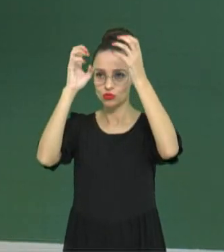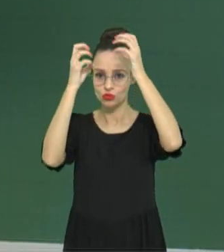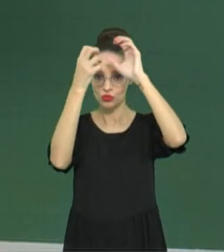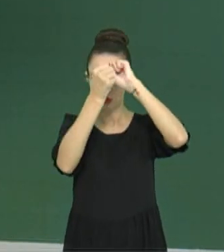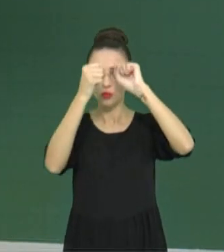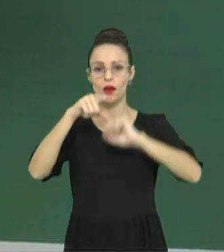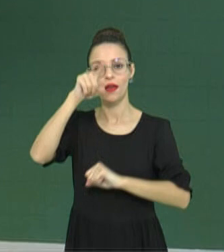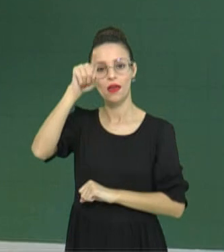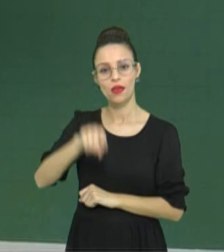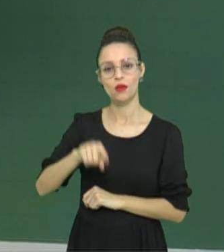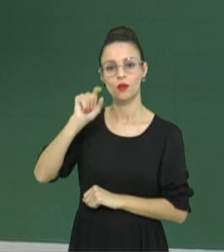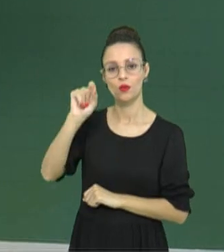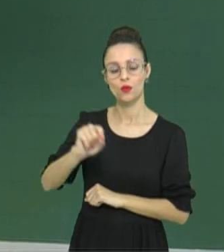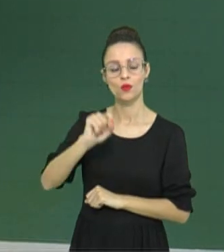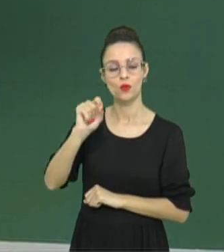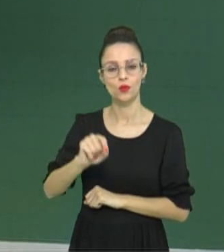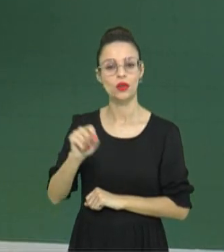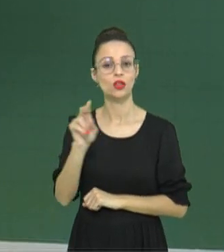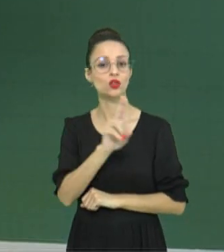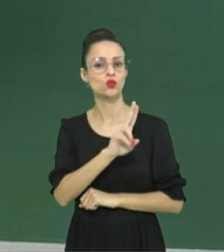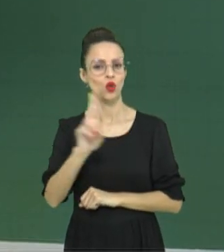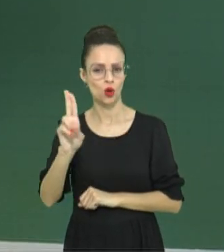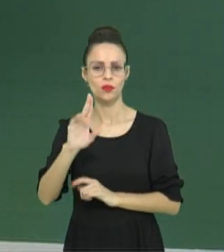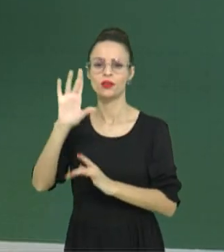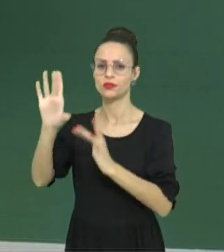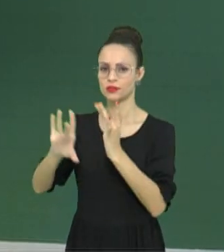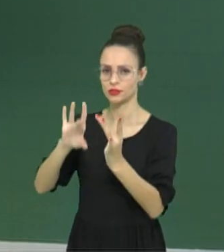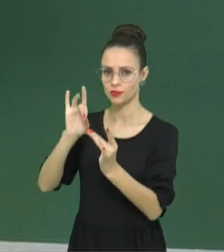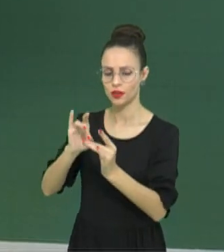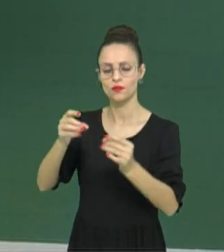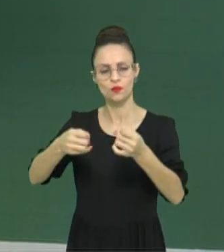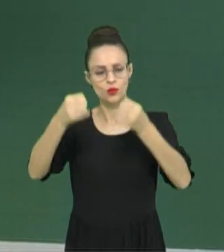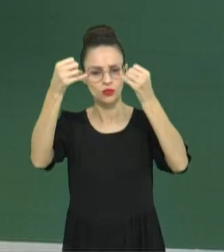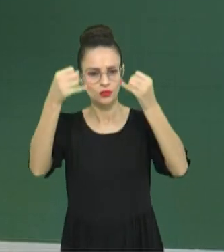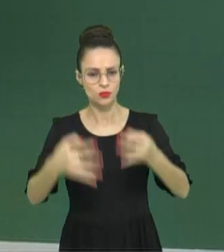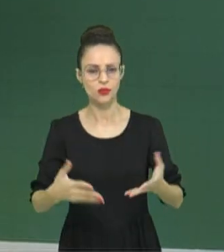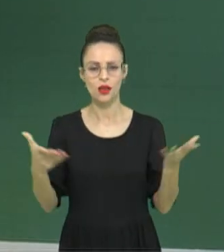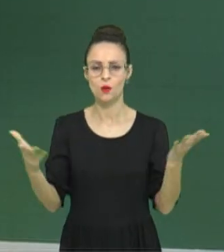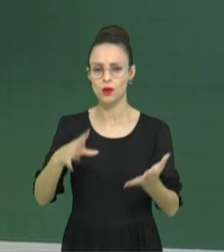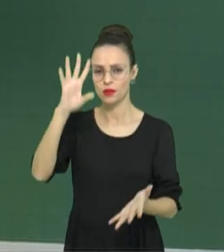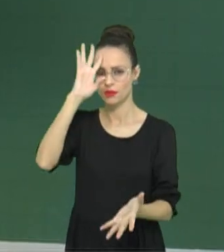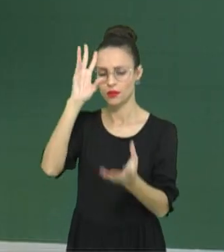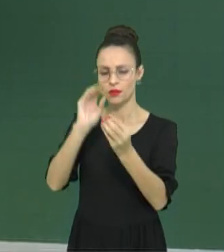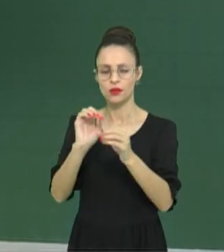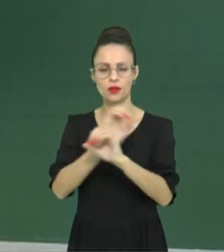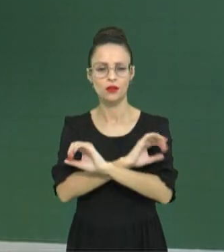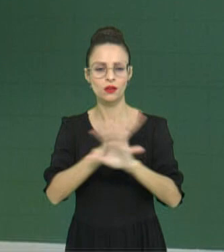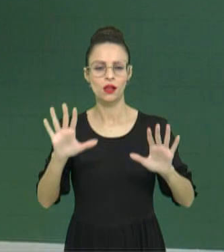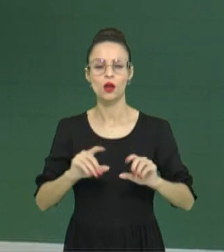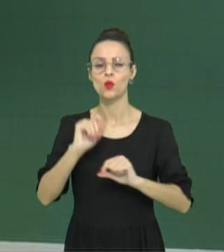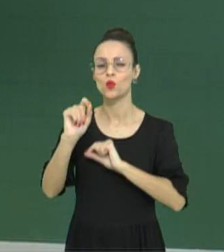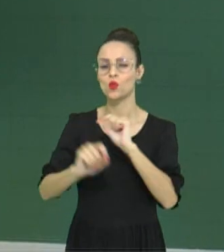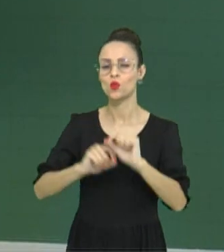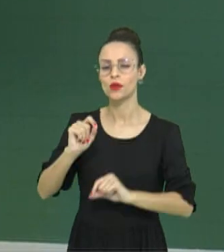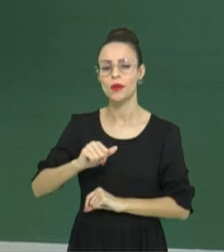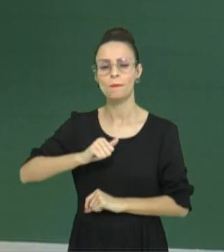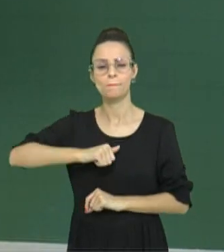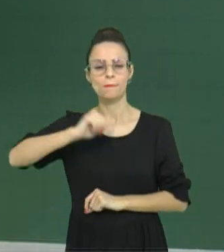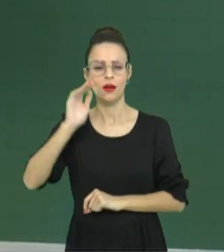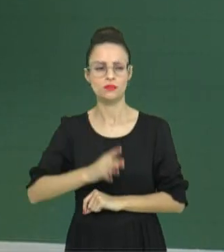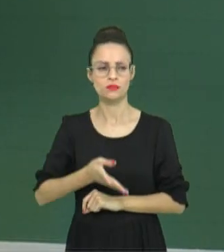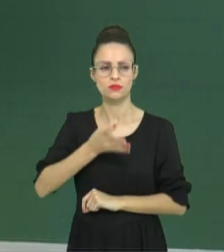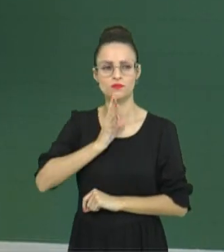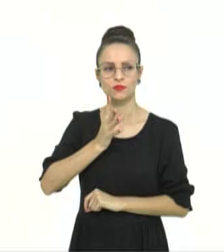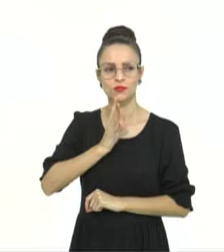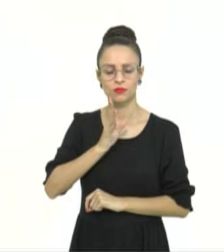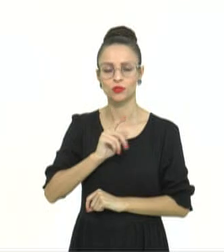tem para eles nomes, então a gente vai falar e vai entender melhor quais são os mais conhecidos, tá?